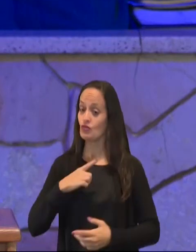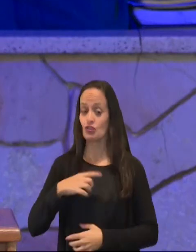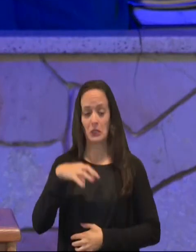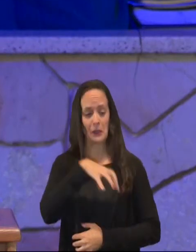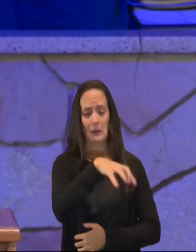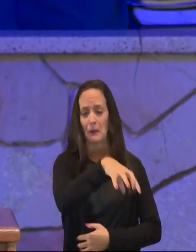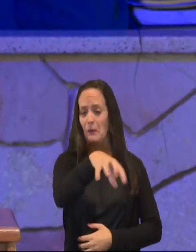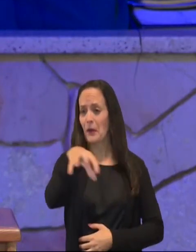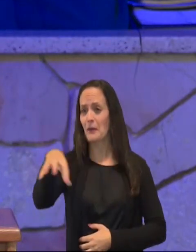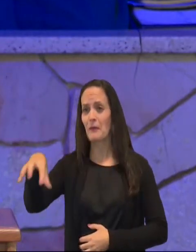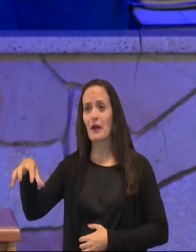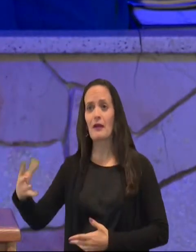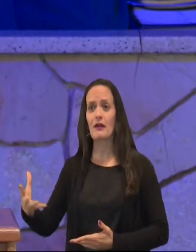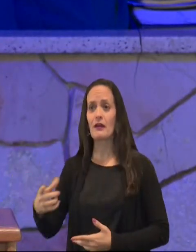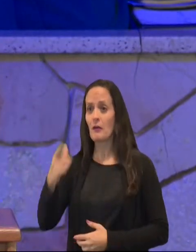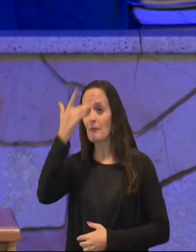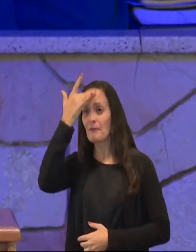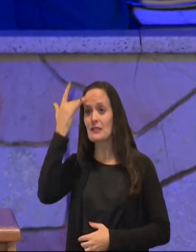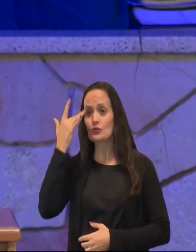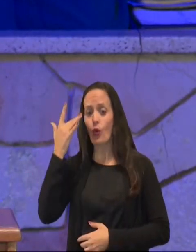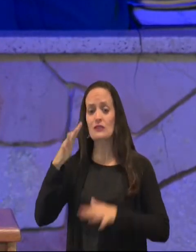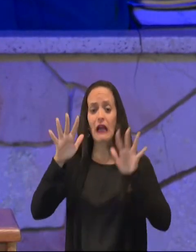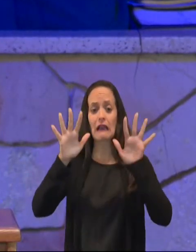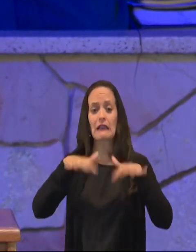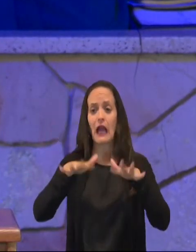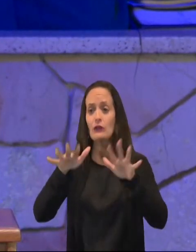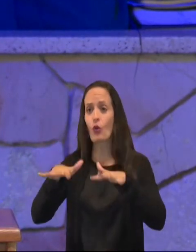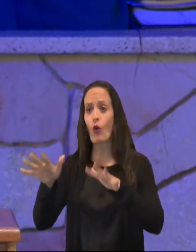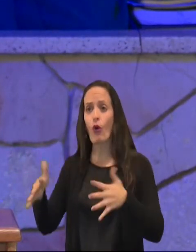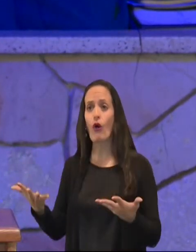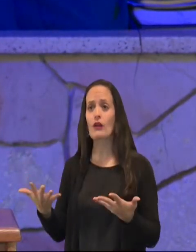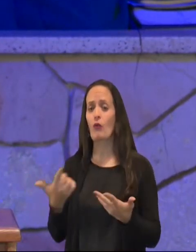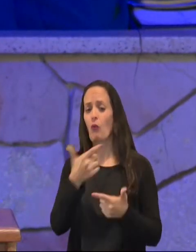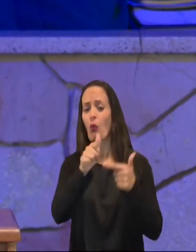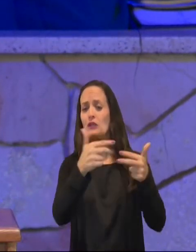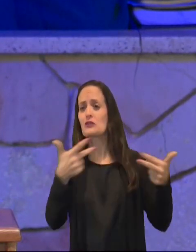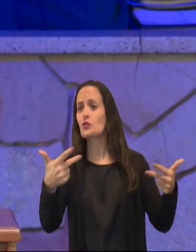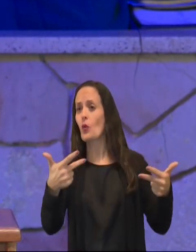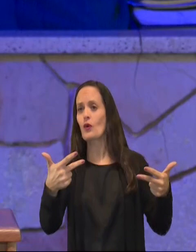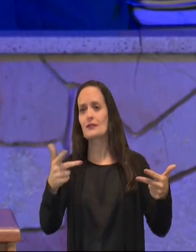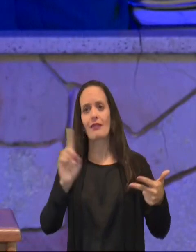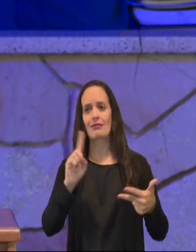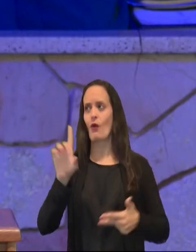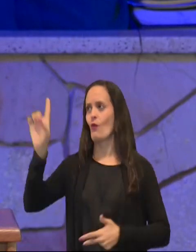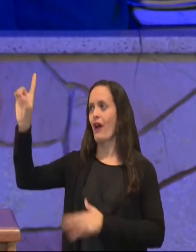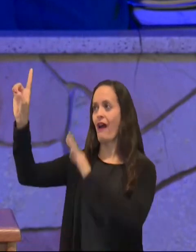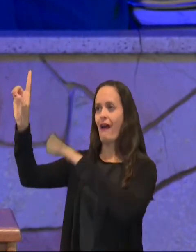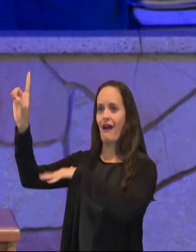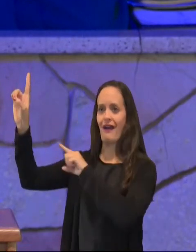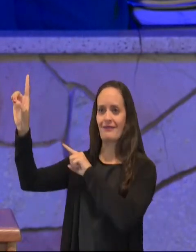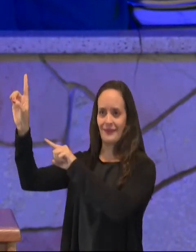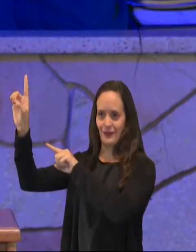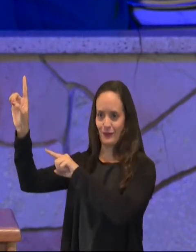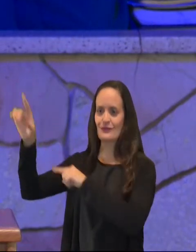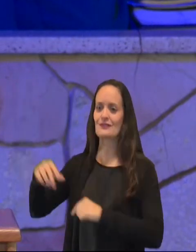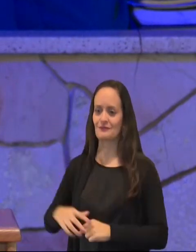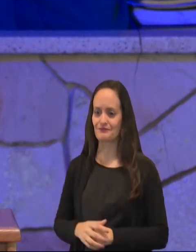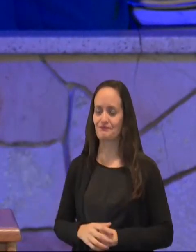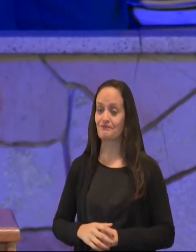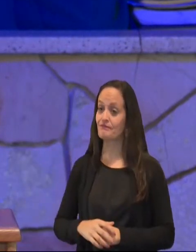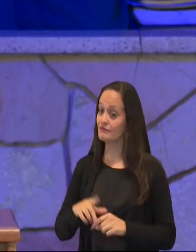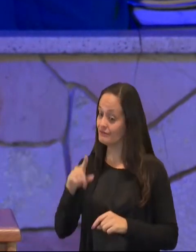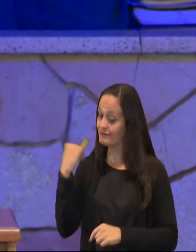encontramos adoradores do próprio homem, como aquele carcereiro fazia de forma muito clara, porque era uma